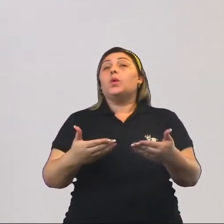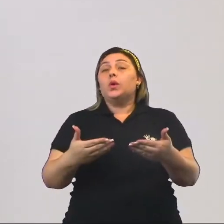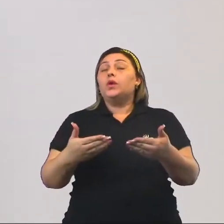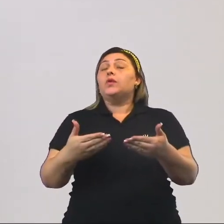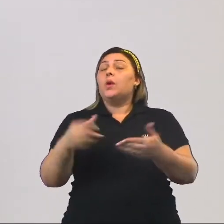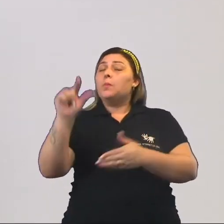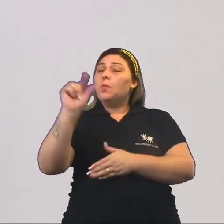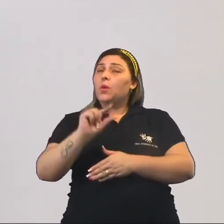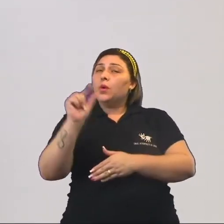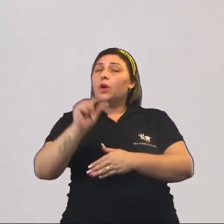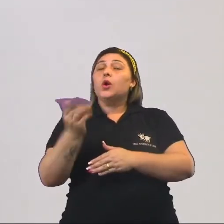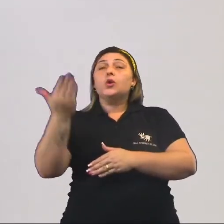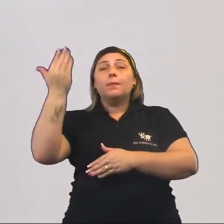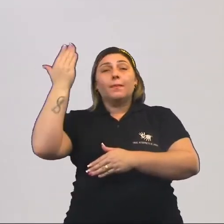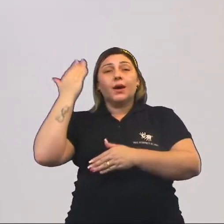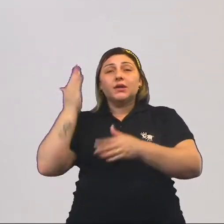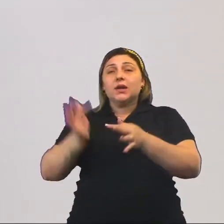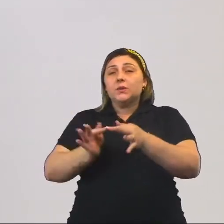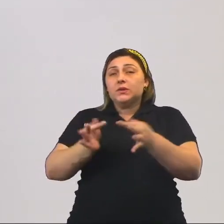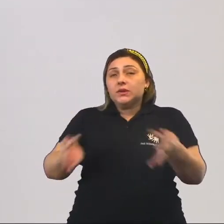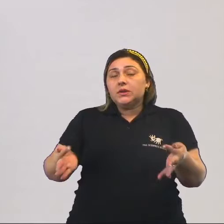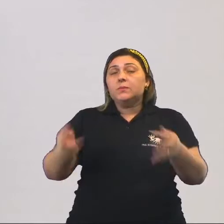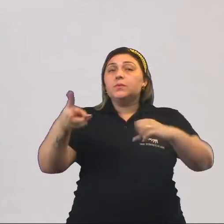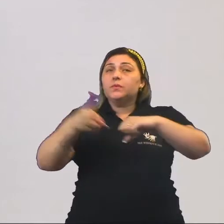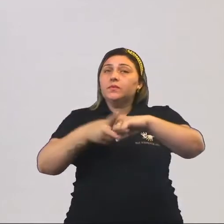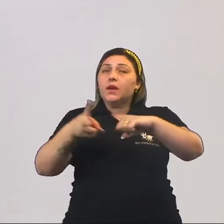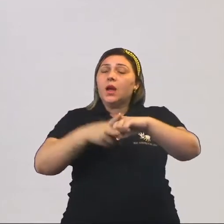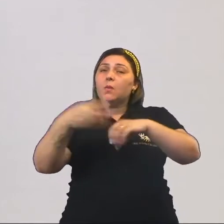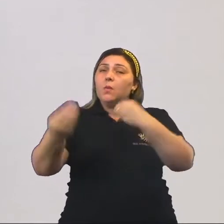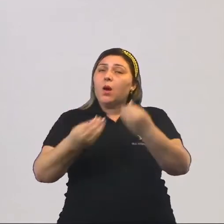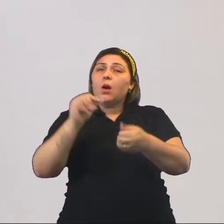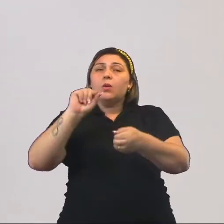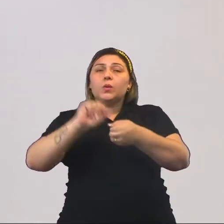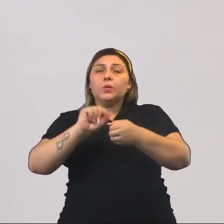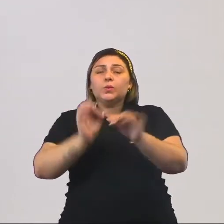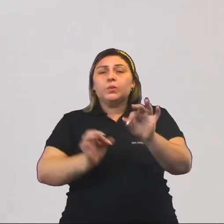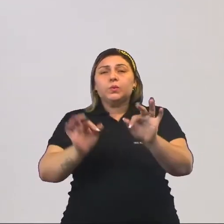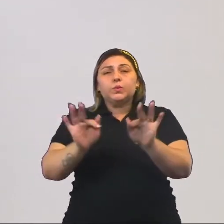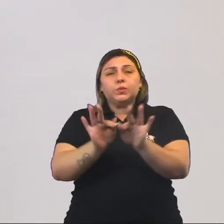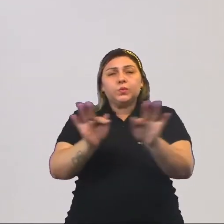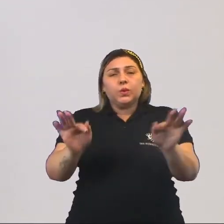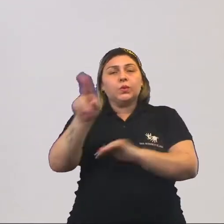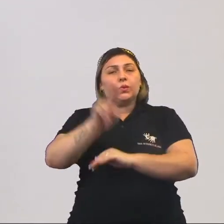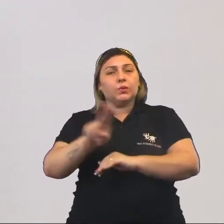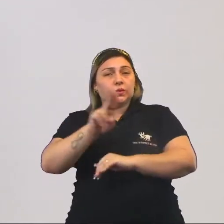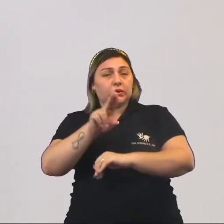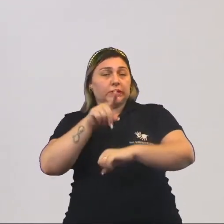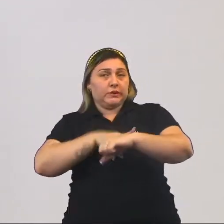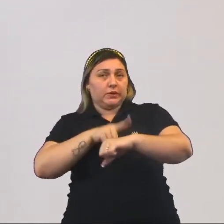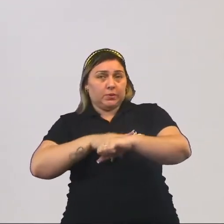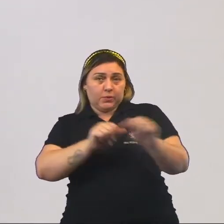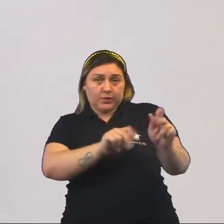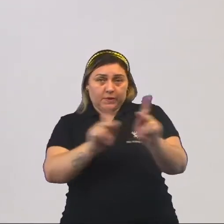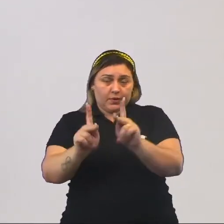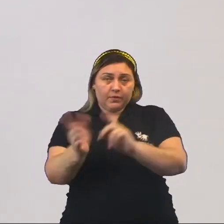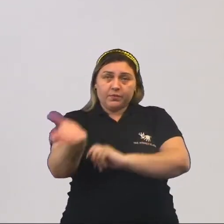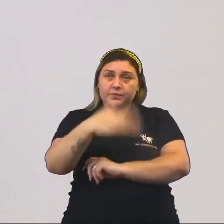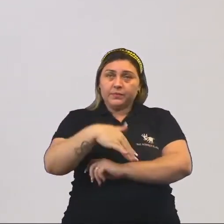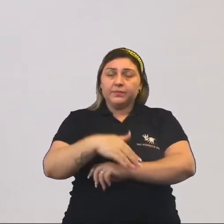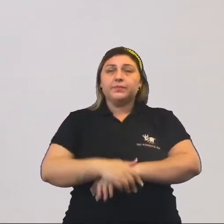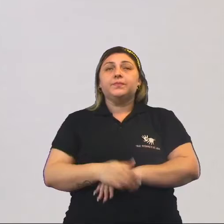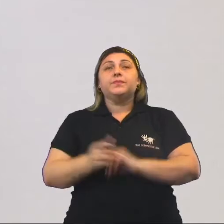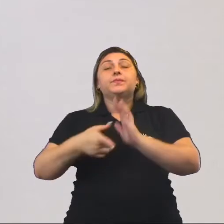simple past, sobre passado simples. Como que nós podemos construir frases usando esse tempo aí, ok? Então vamos